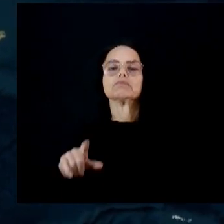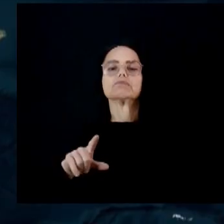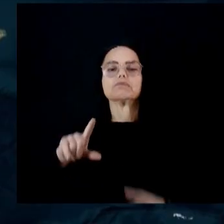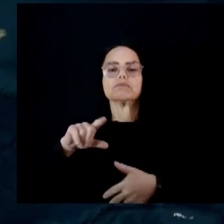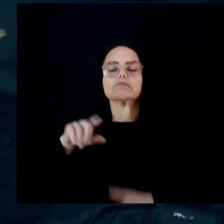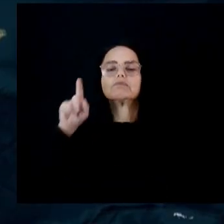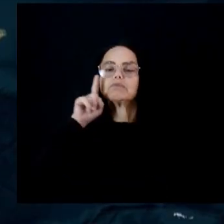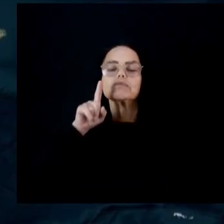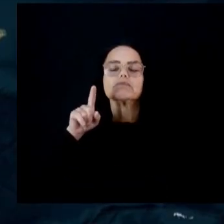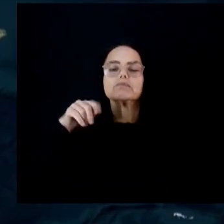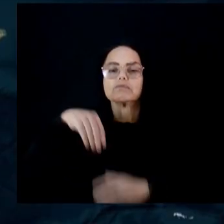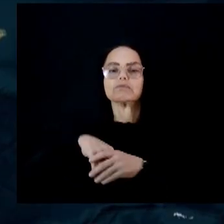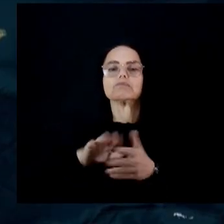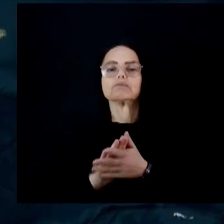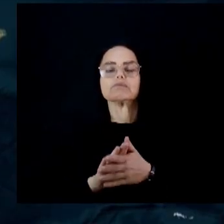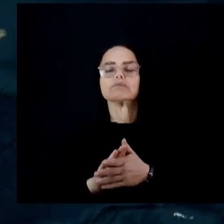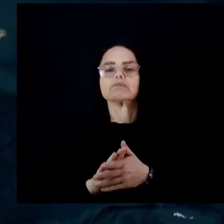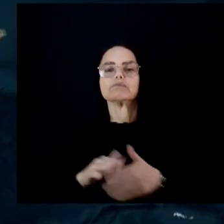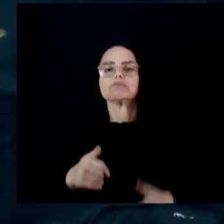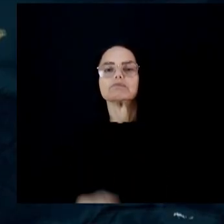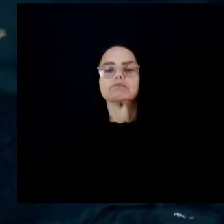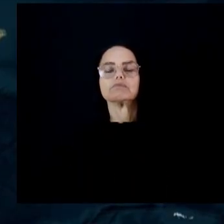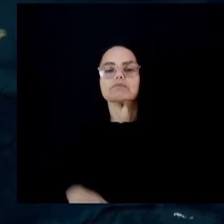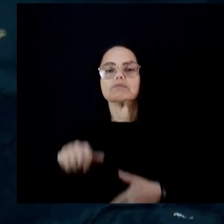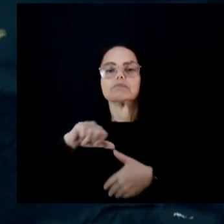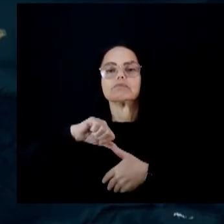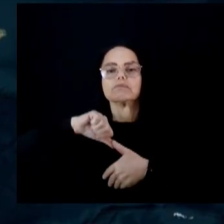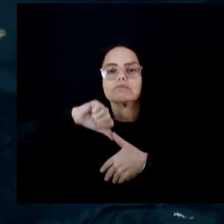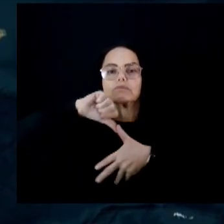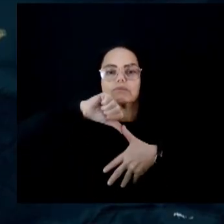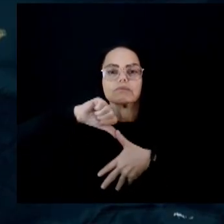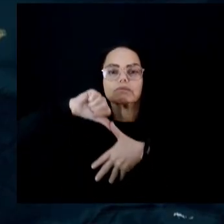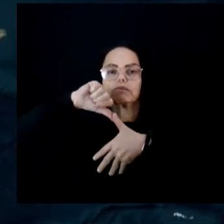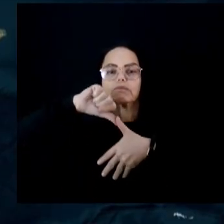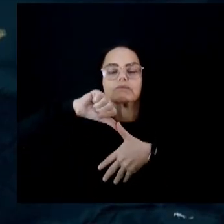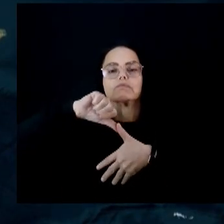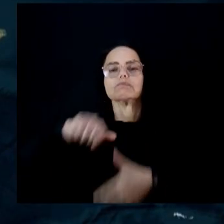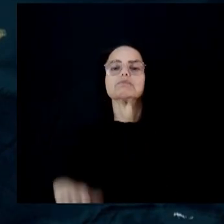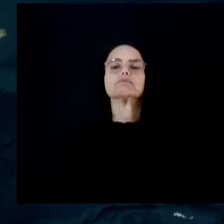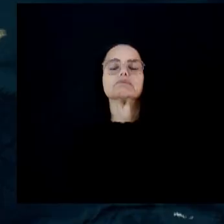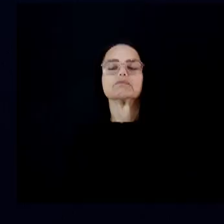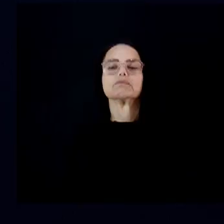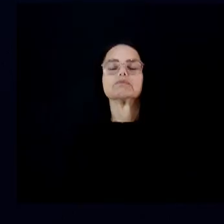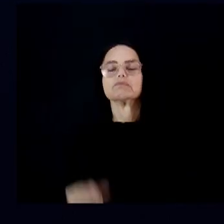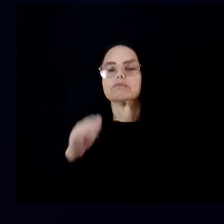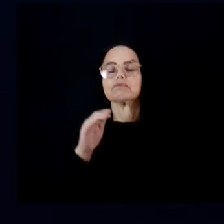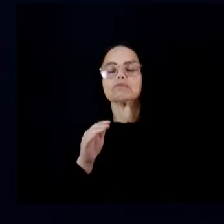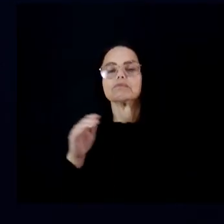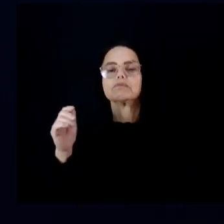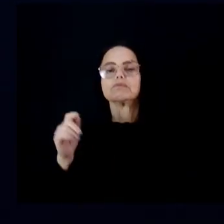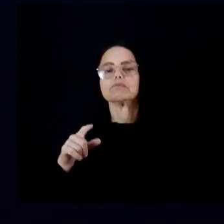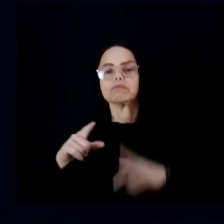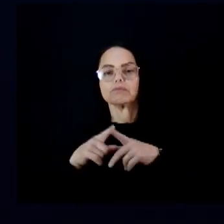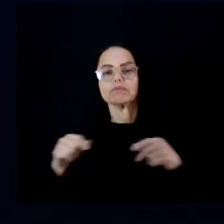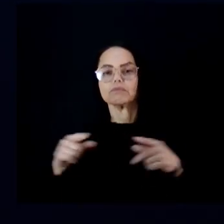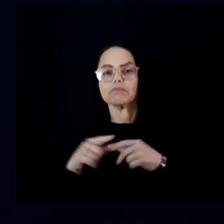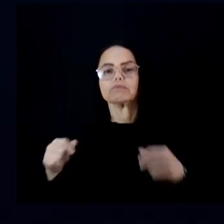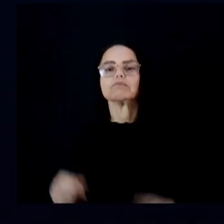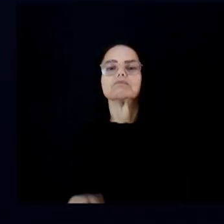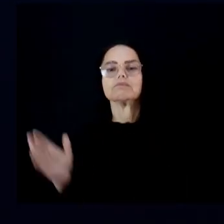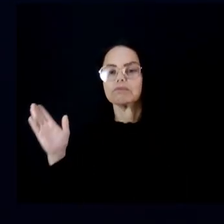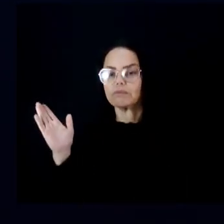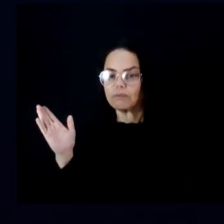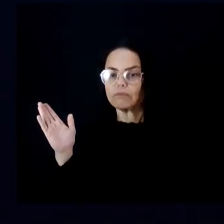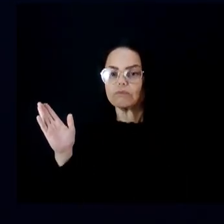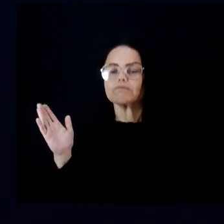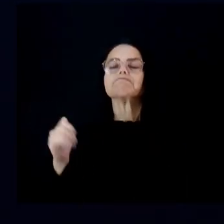Só que o Brasil está distante, né? Ele está no meio dessa placa. E o Japão, por exemplo, é o país sismicamente mais ativo que a